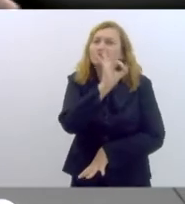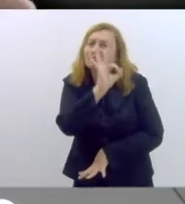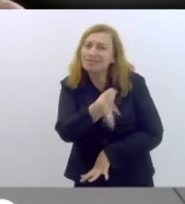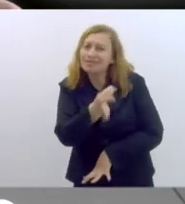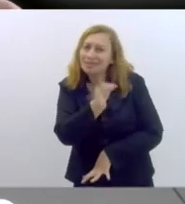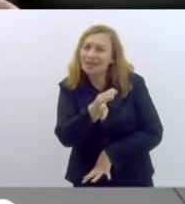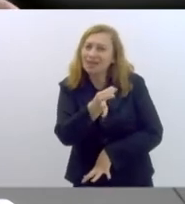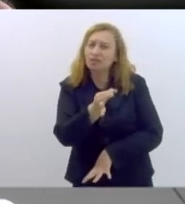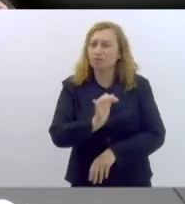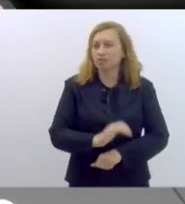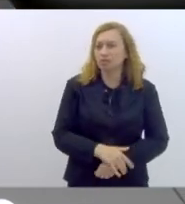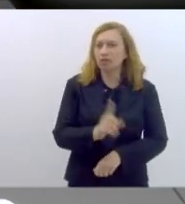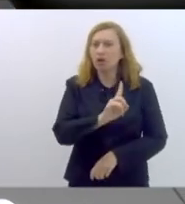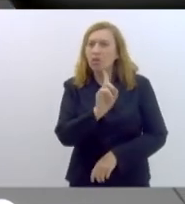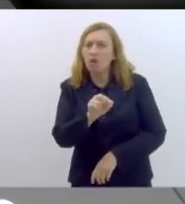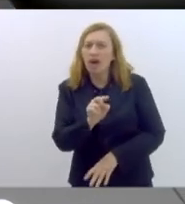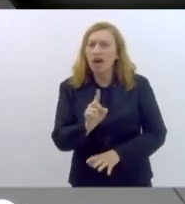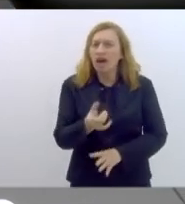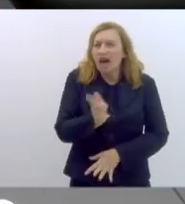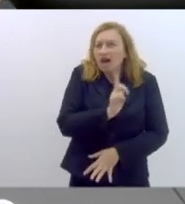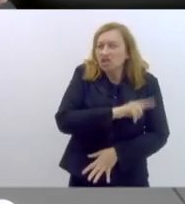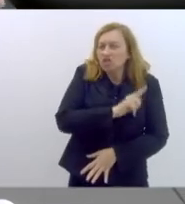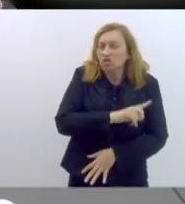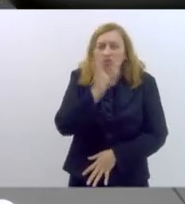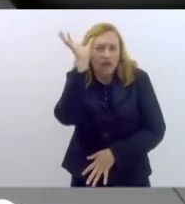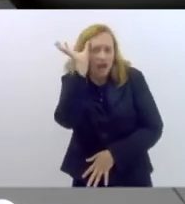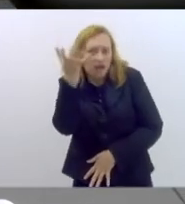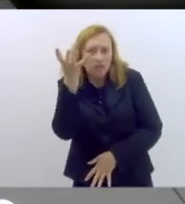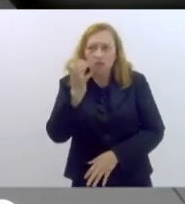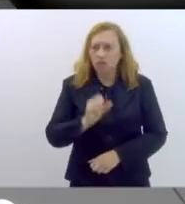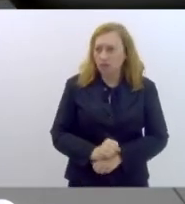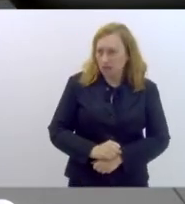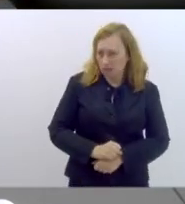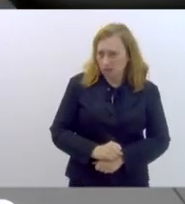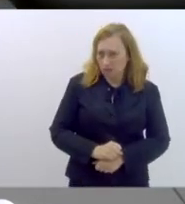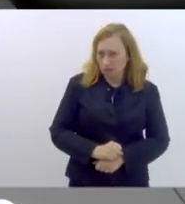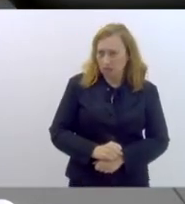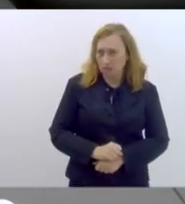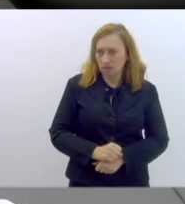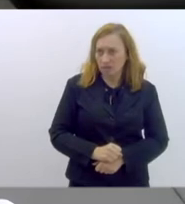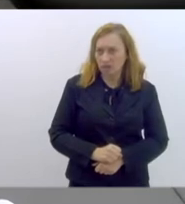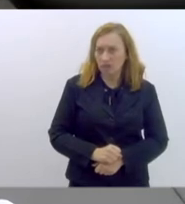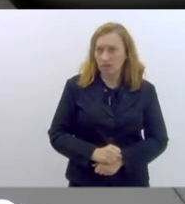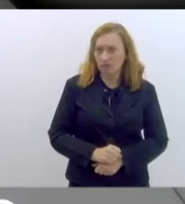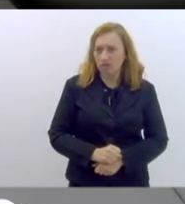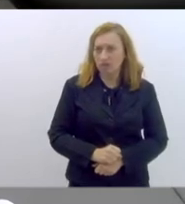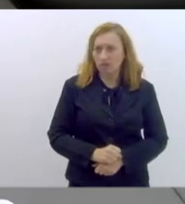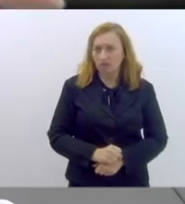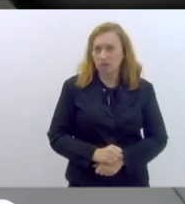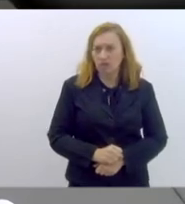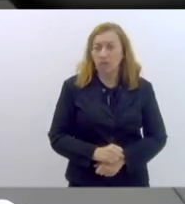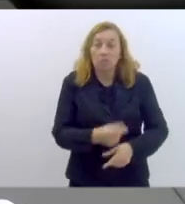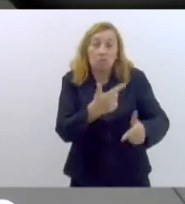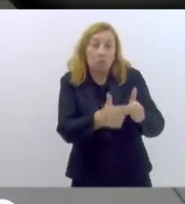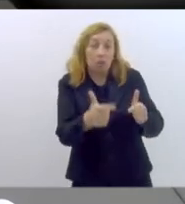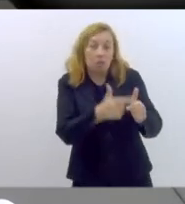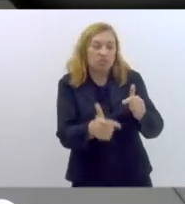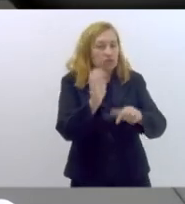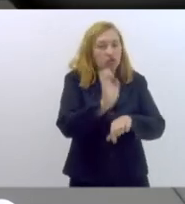que não é a gestão que vai resolver, apenas que vai resolver problemas do Estado.